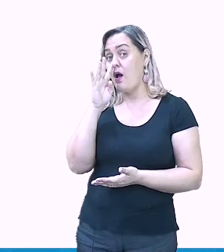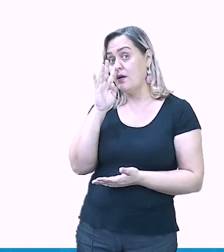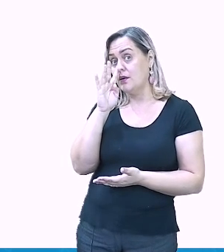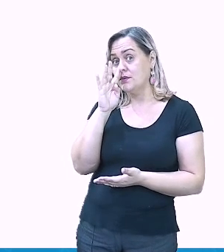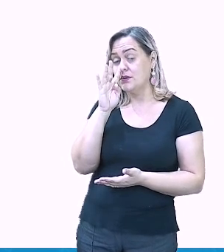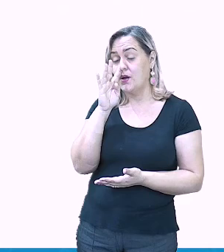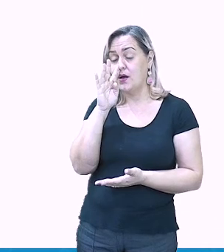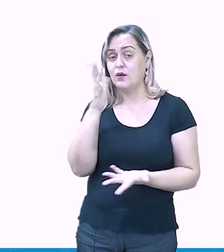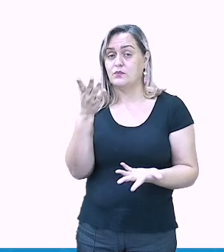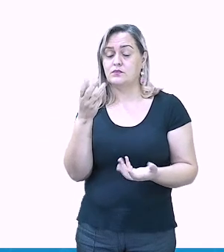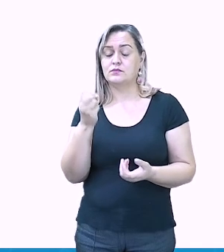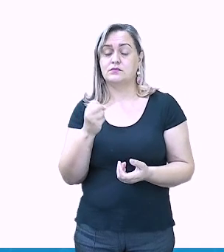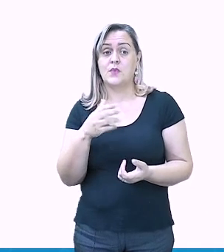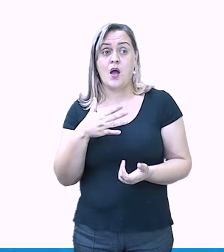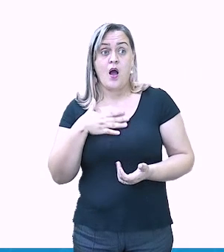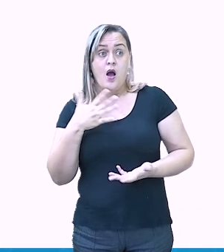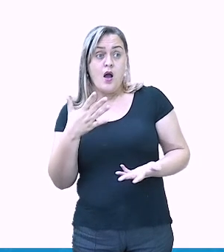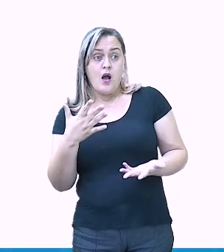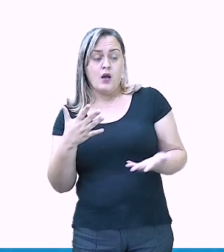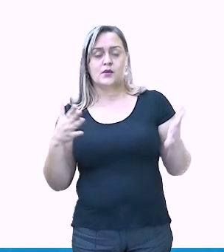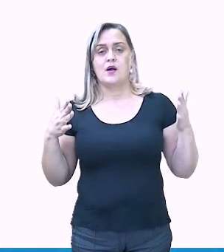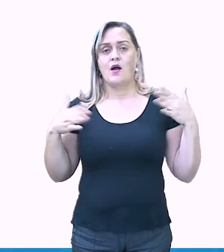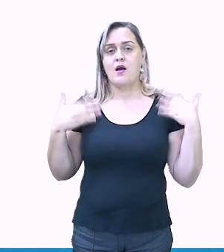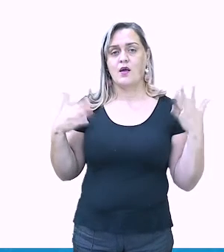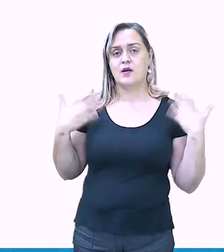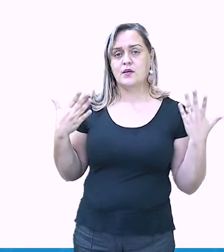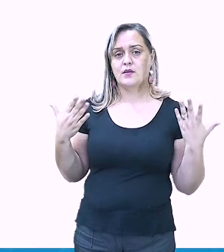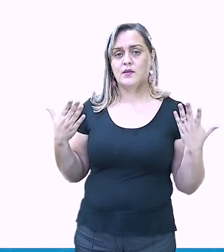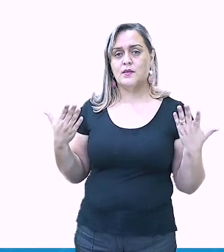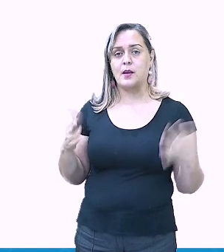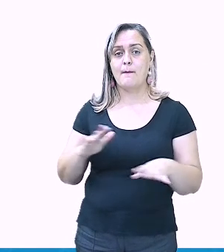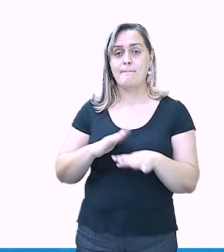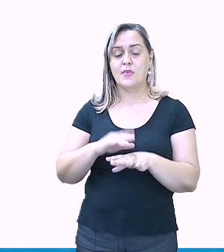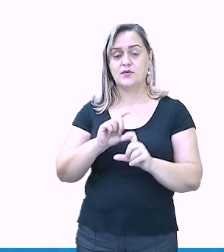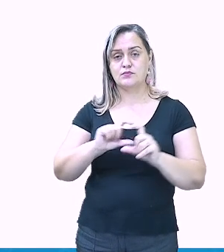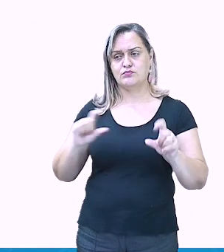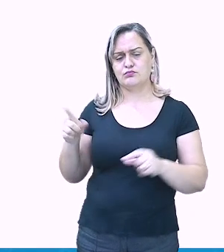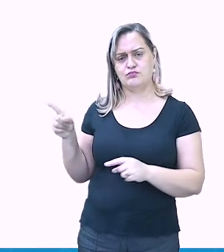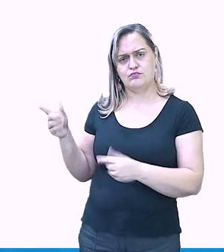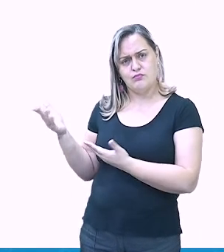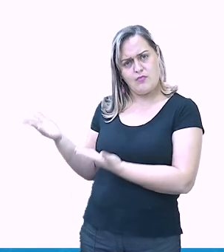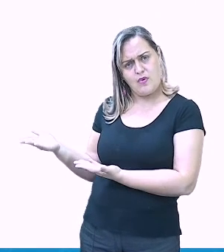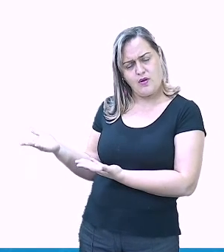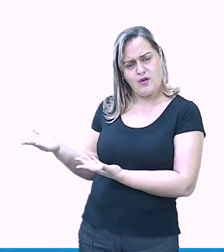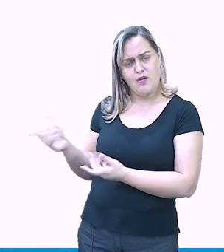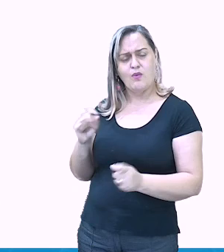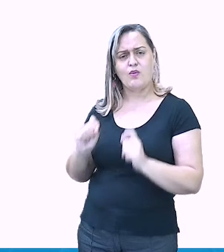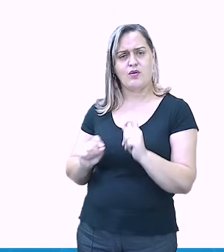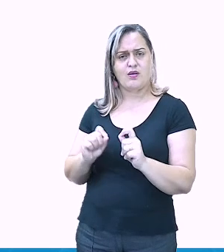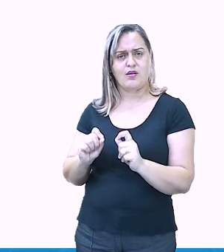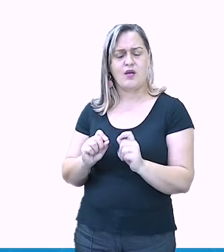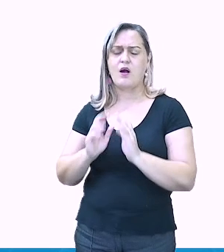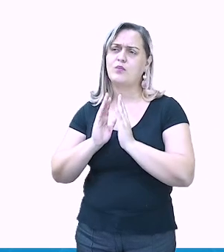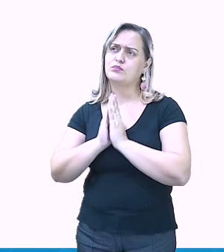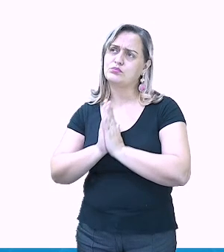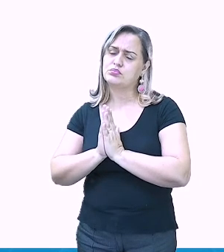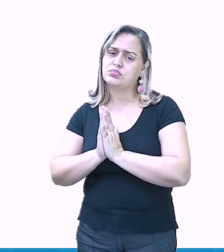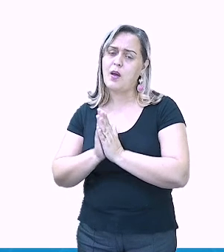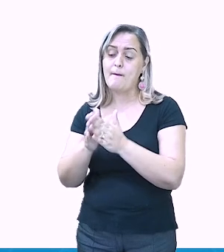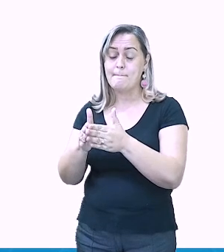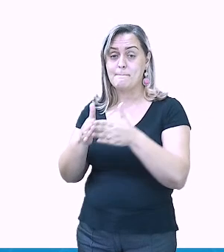Espanto, alegria, mas no caso aqui está expressando o quê? Um apelo. Está te pedindo, não se